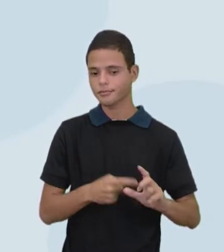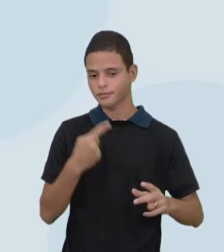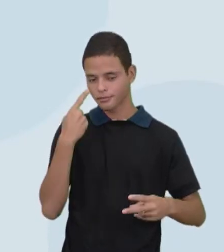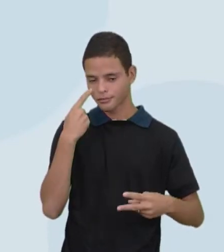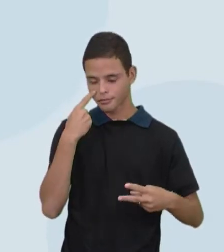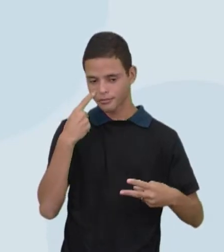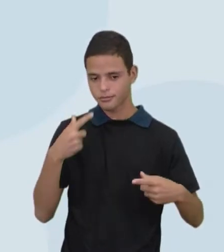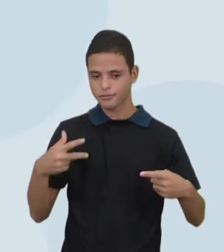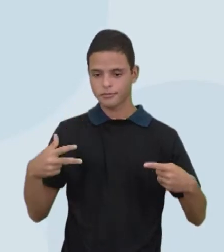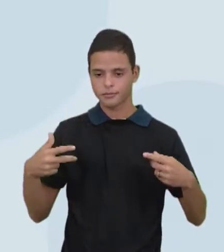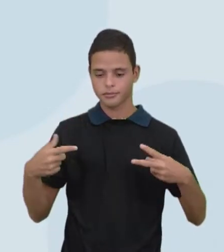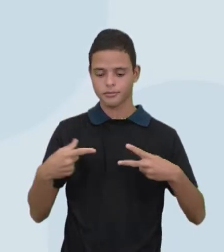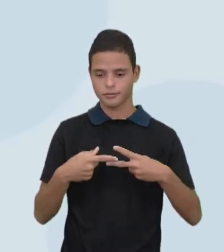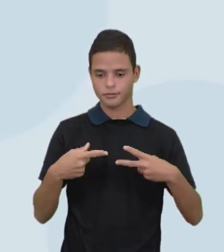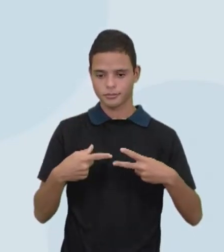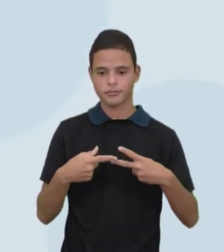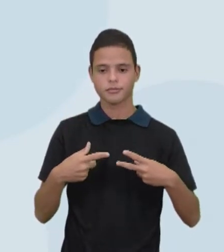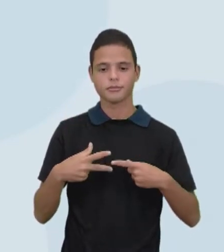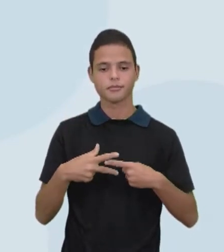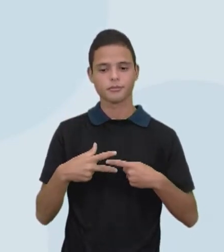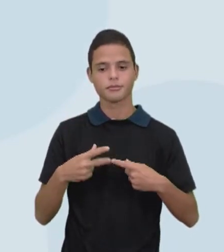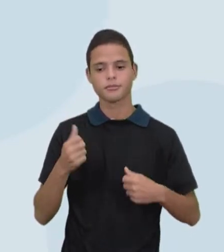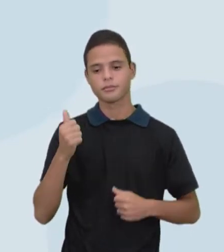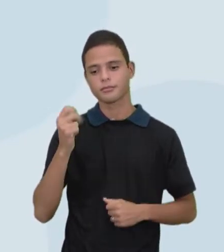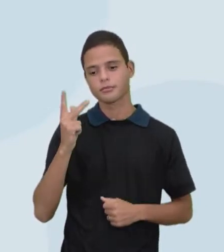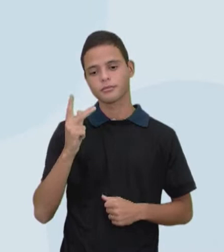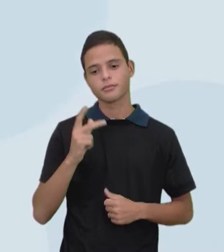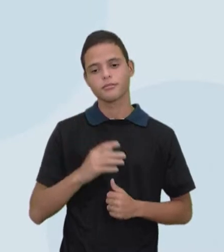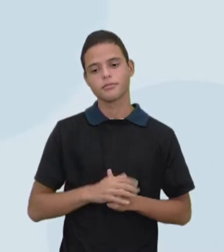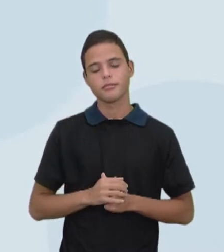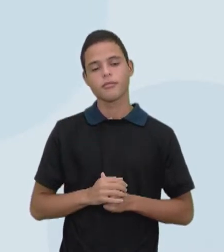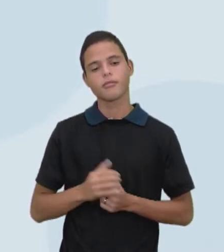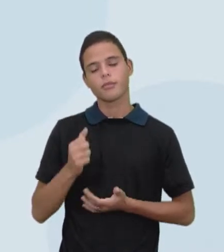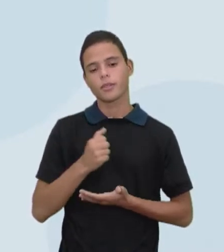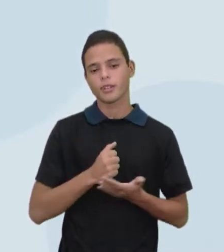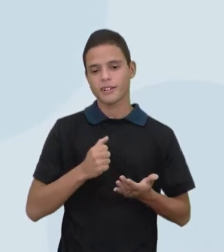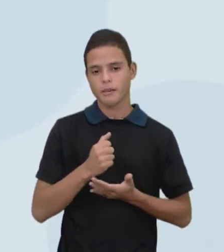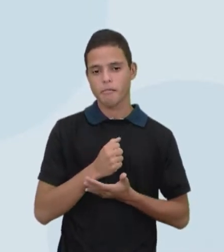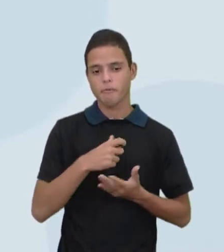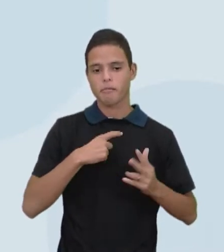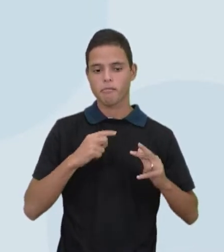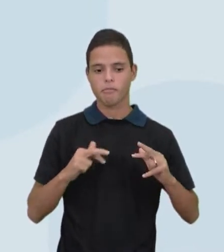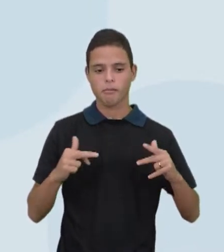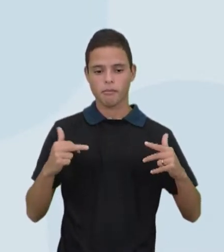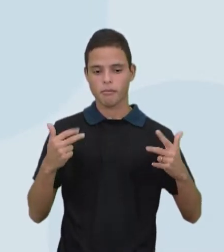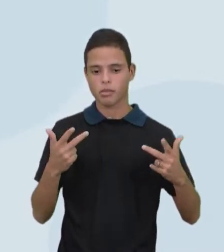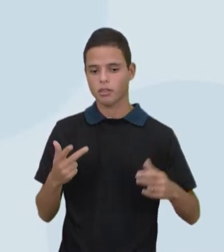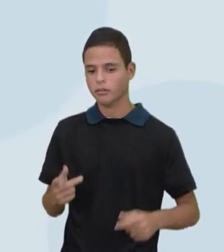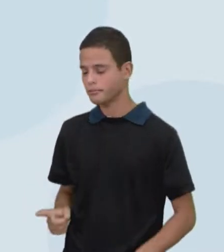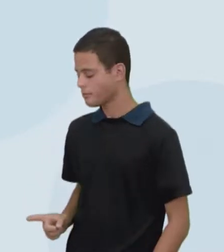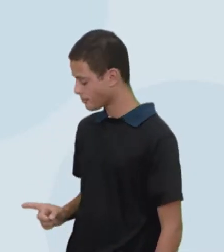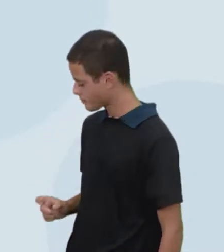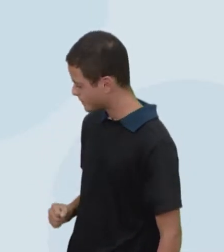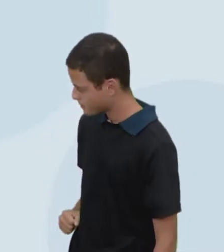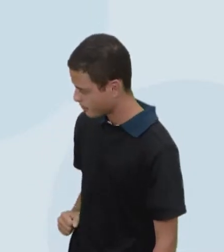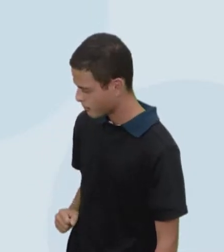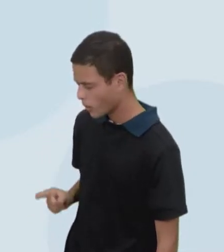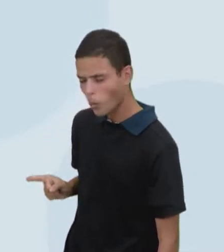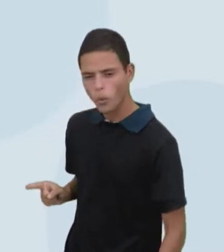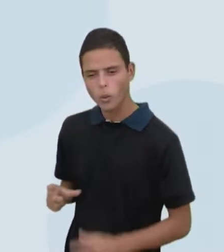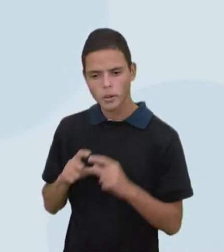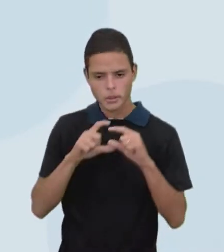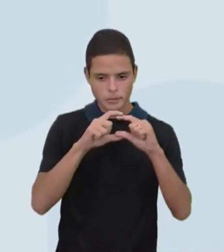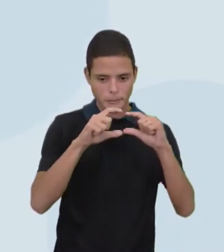essas definições, essas coisas que a gente está estudando, tá? Então, basicamente, o link que a gente está usando aí, né, vem